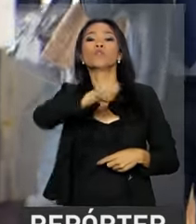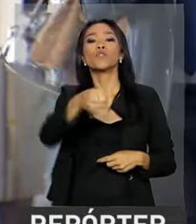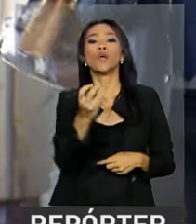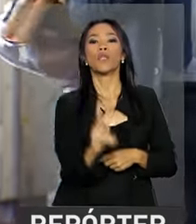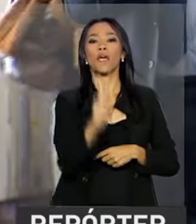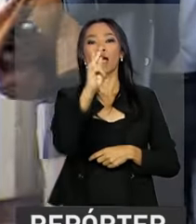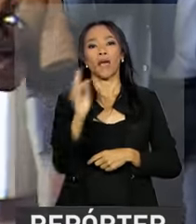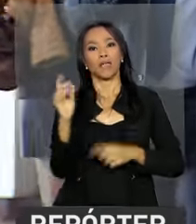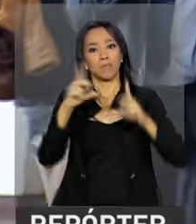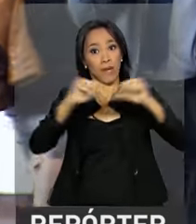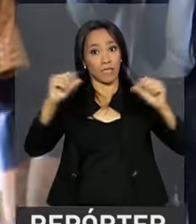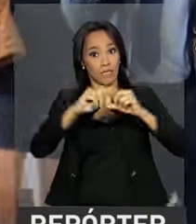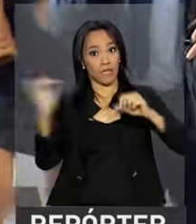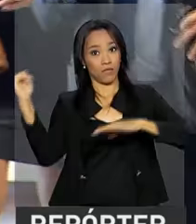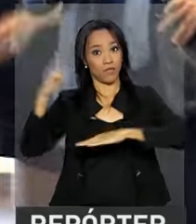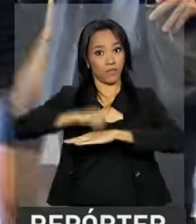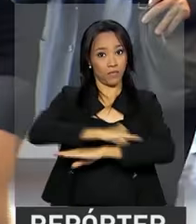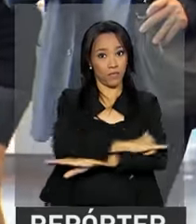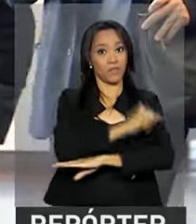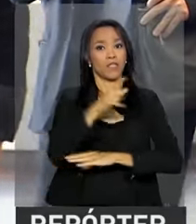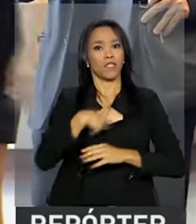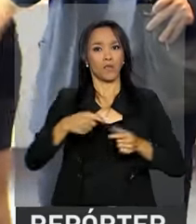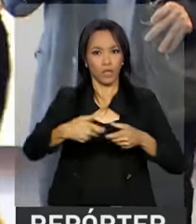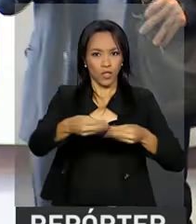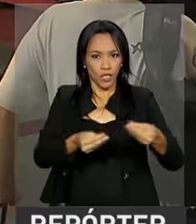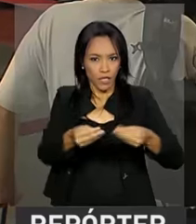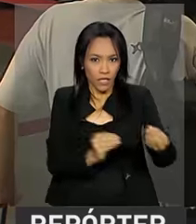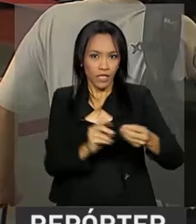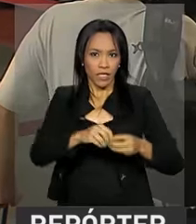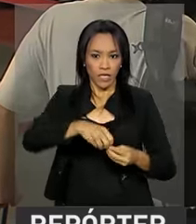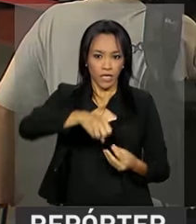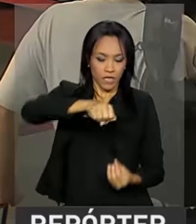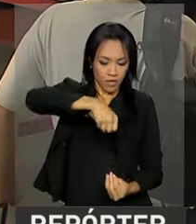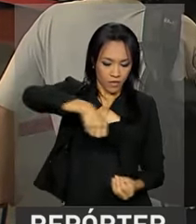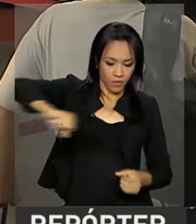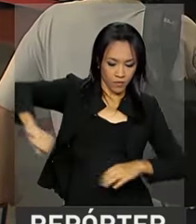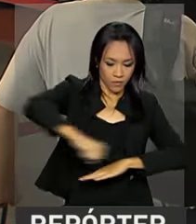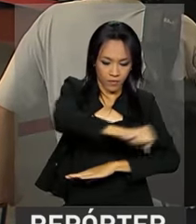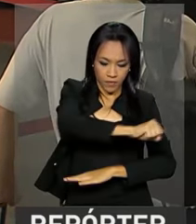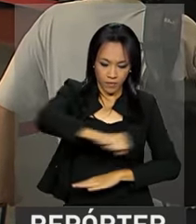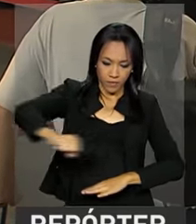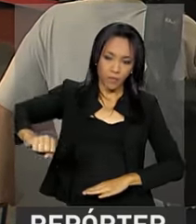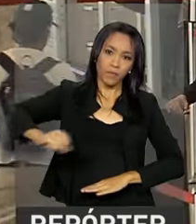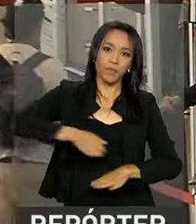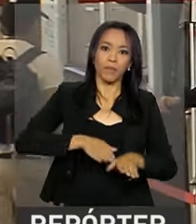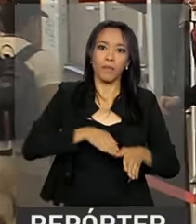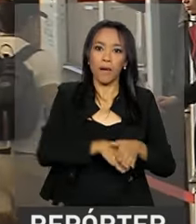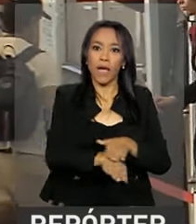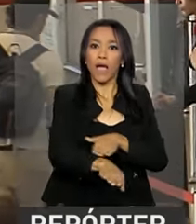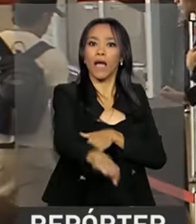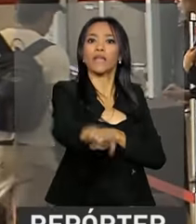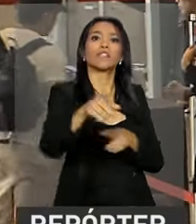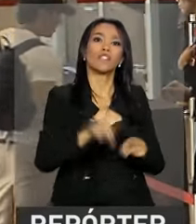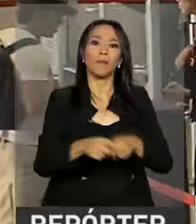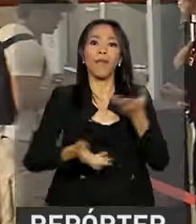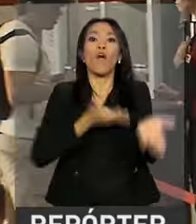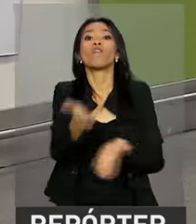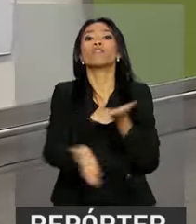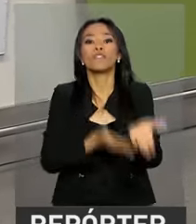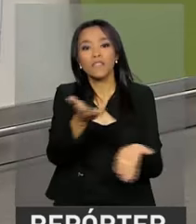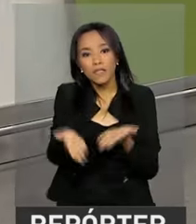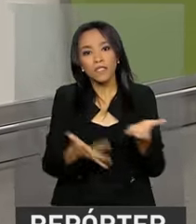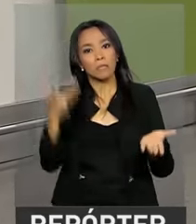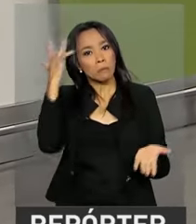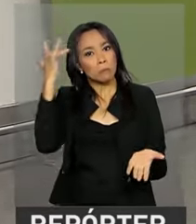brasília venceu nas categorias checkin raio x em serviços público mais eficiência o imenso público mais